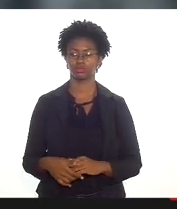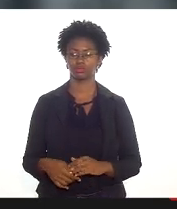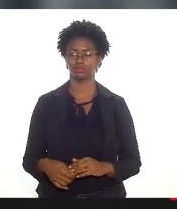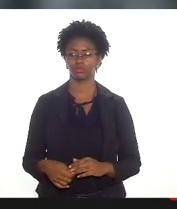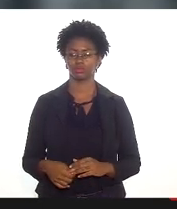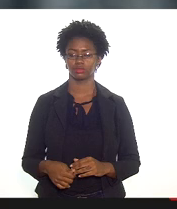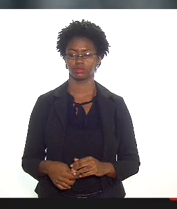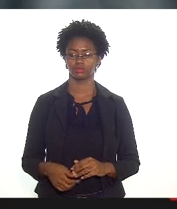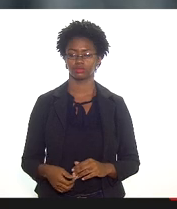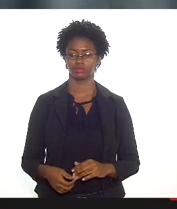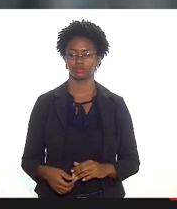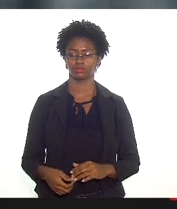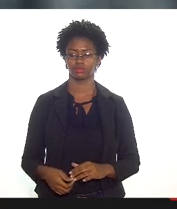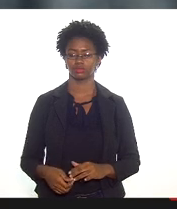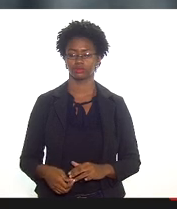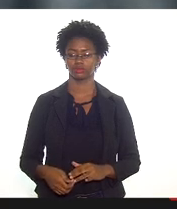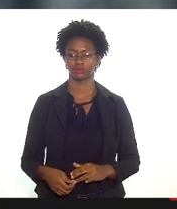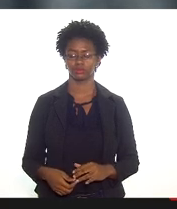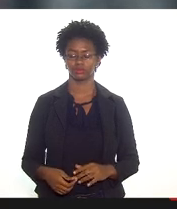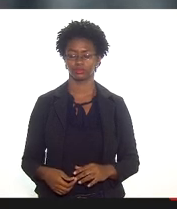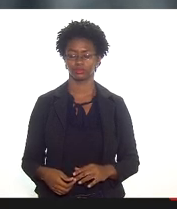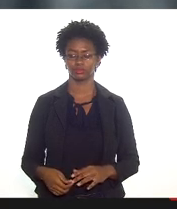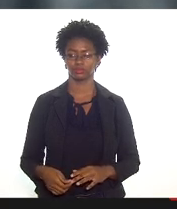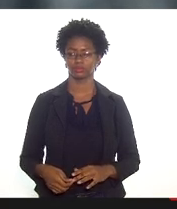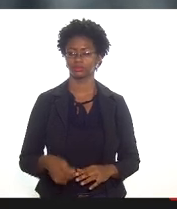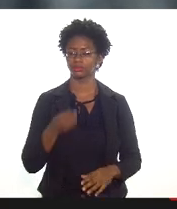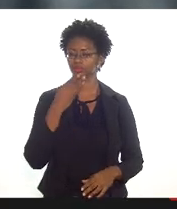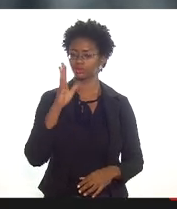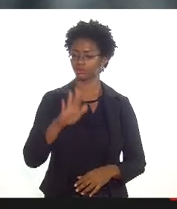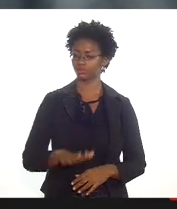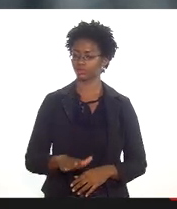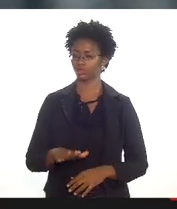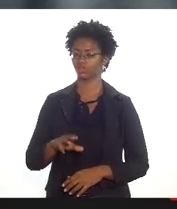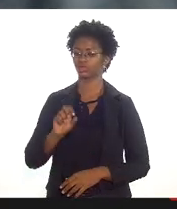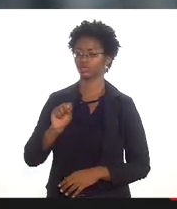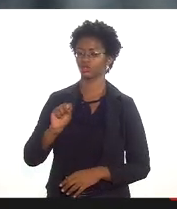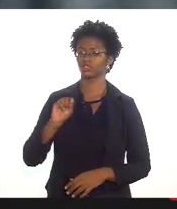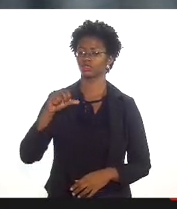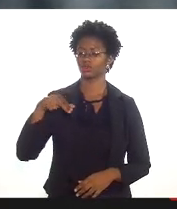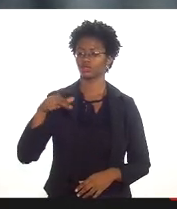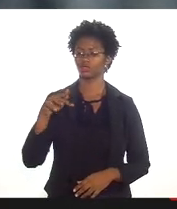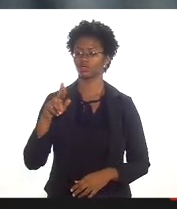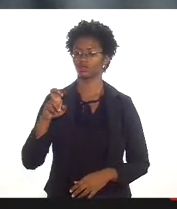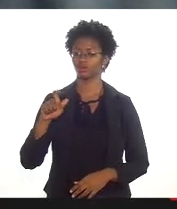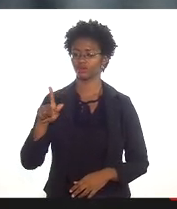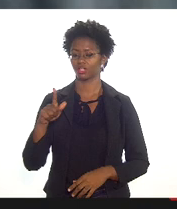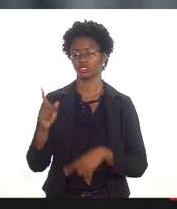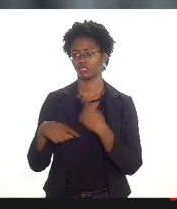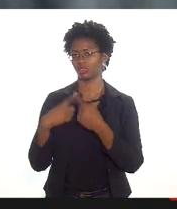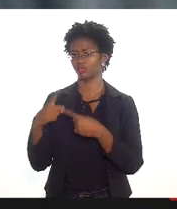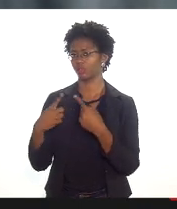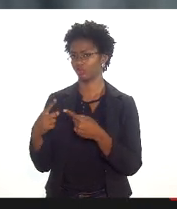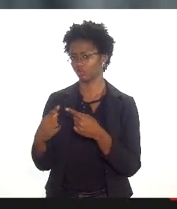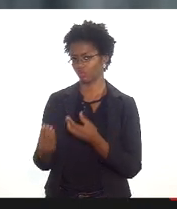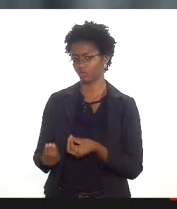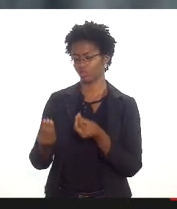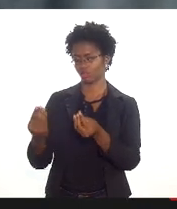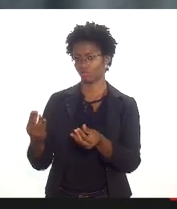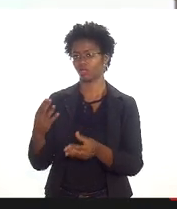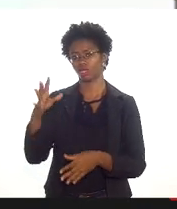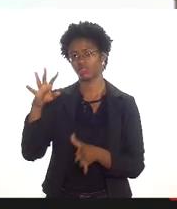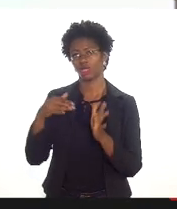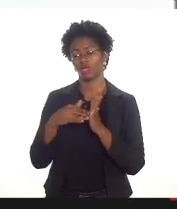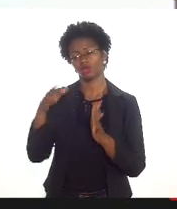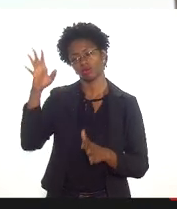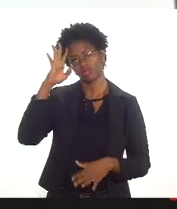por favor. Boa tarde, demais deputados. O Sinfrege vai pegar primeiras apresentações e apresentará as perguntas até a quarta-feira.